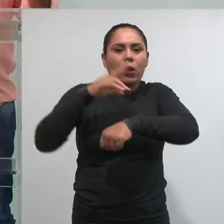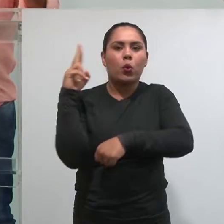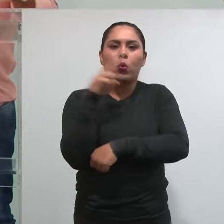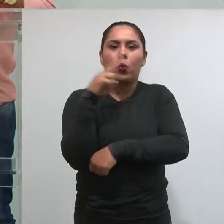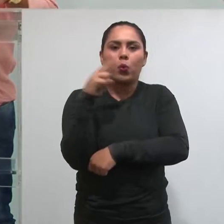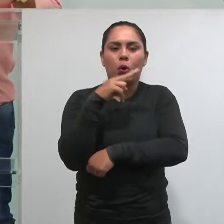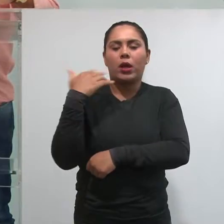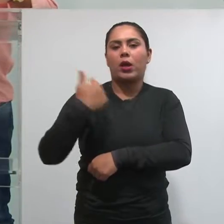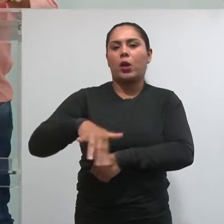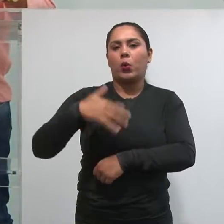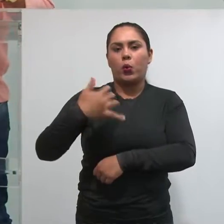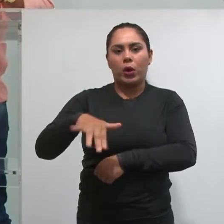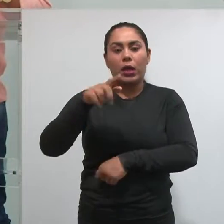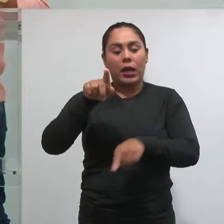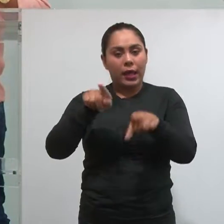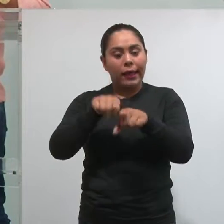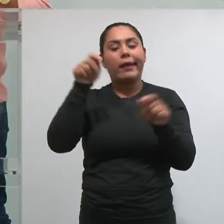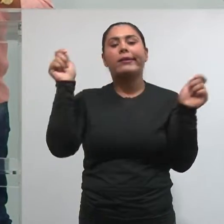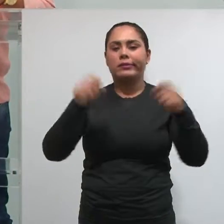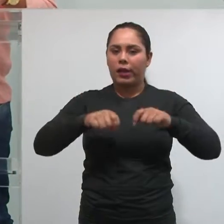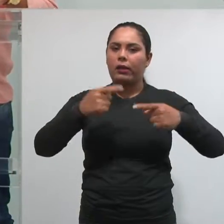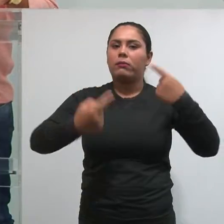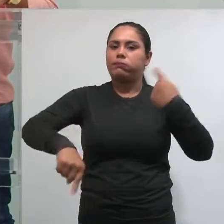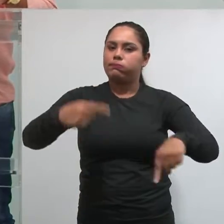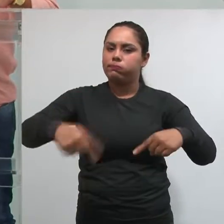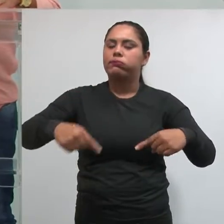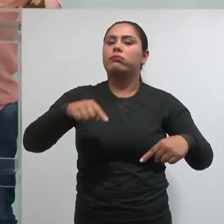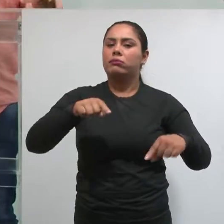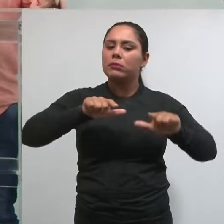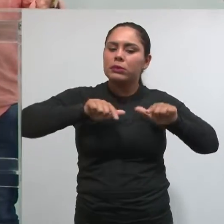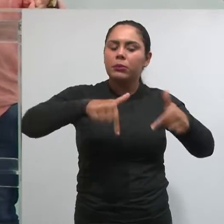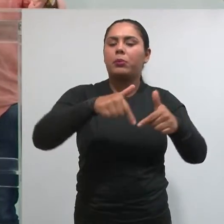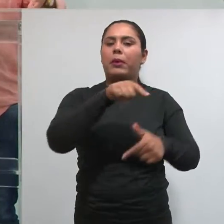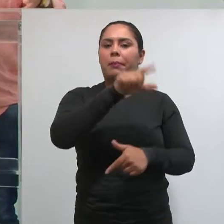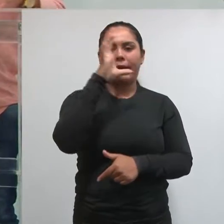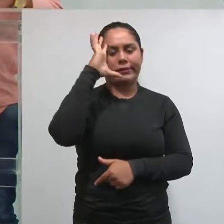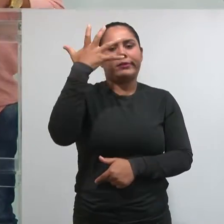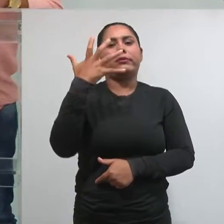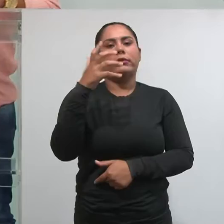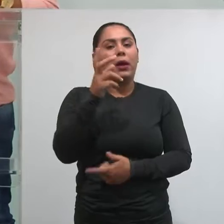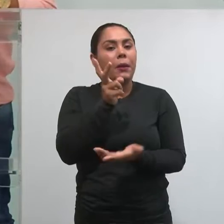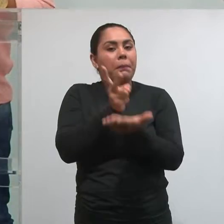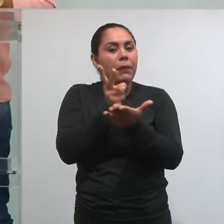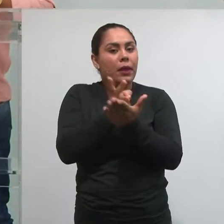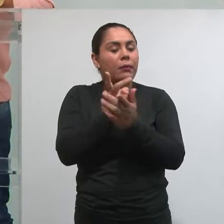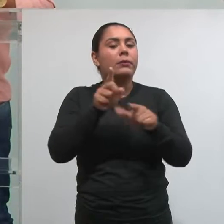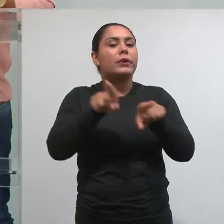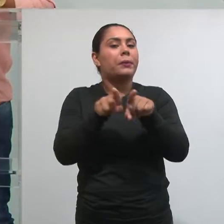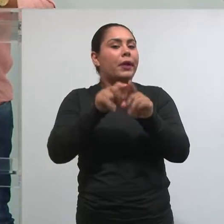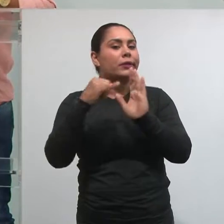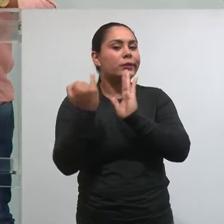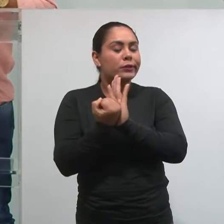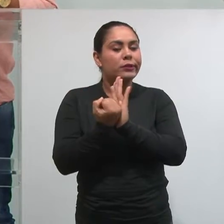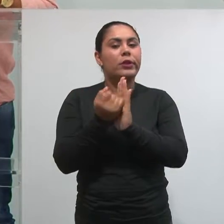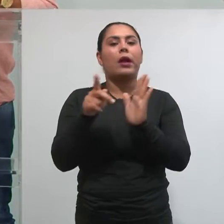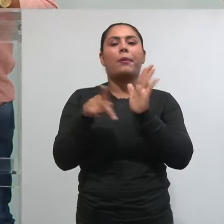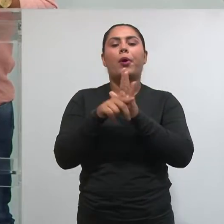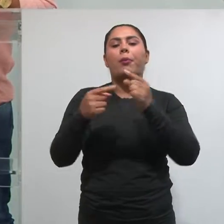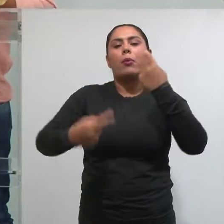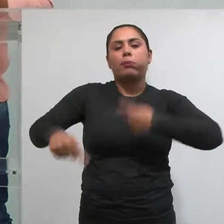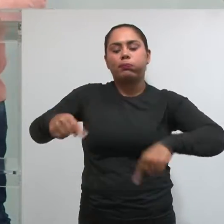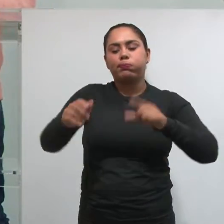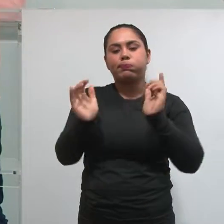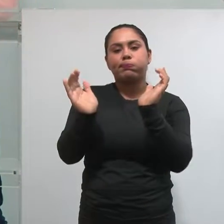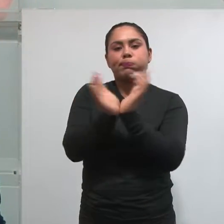situação. Então, aí se aplica uma política distributiva na solução desse problema. Da mesma forma, políticas direcionadas para